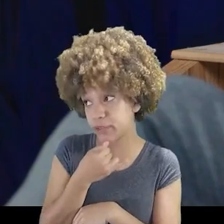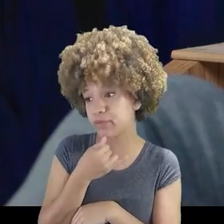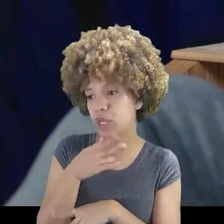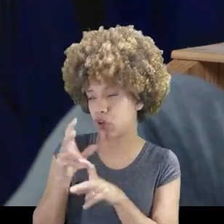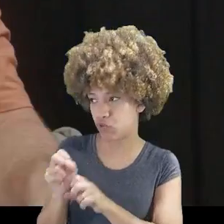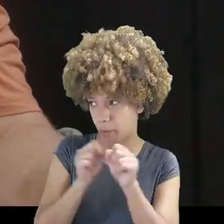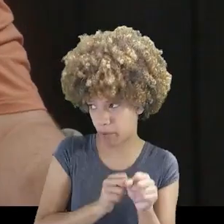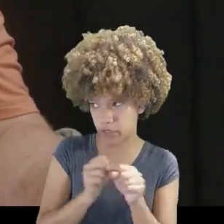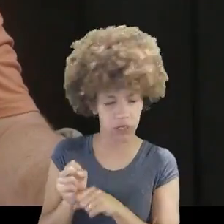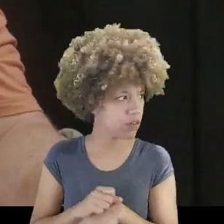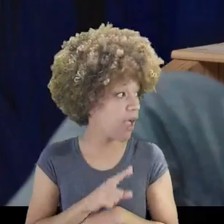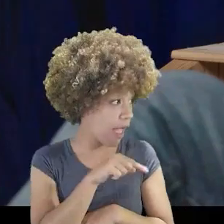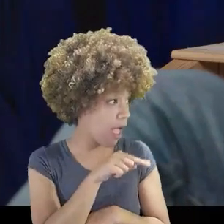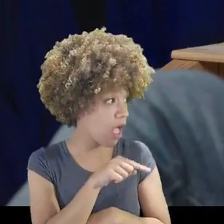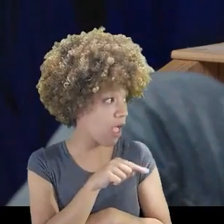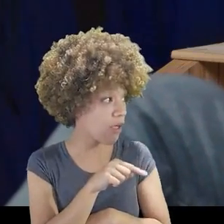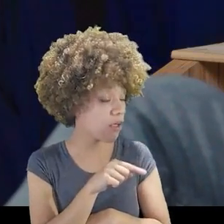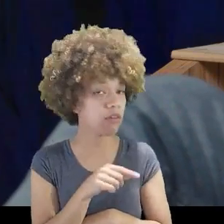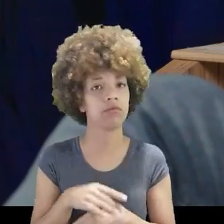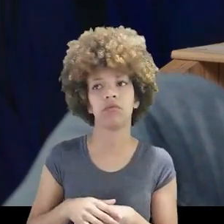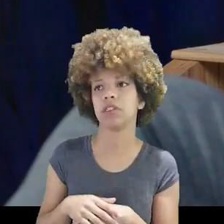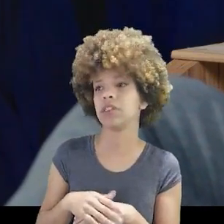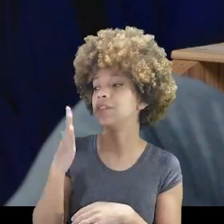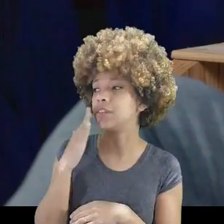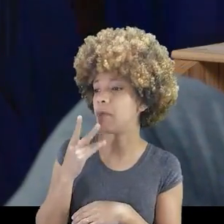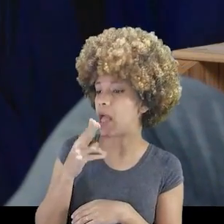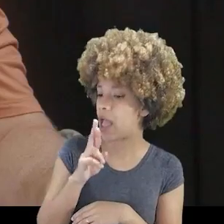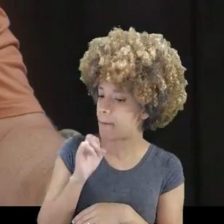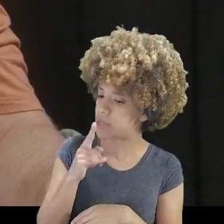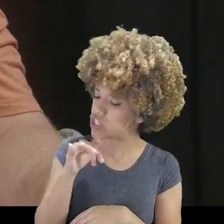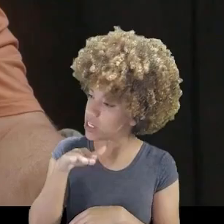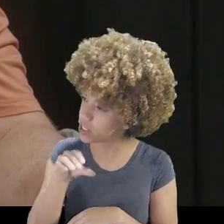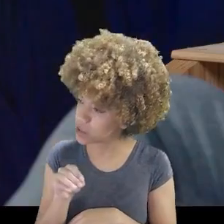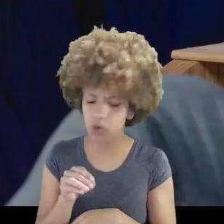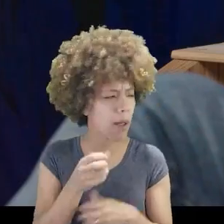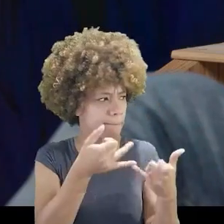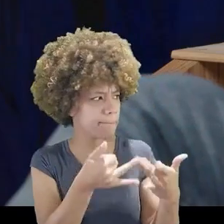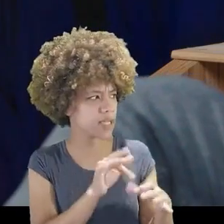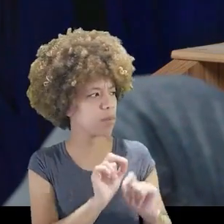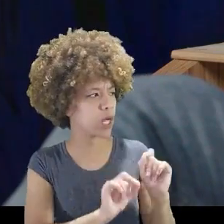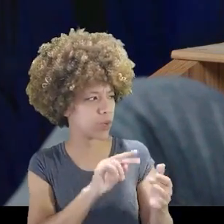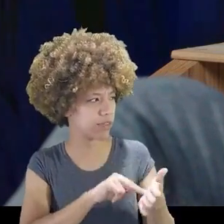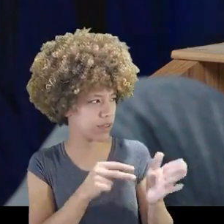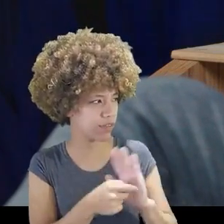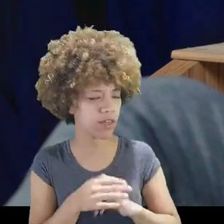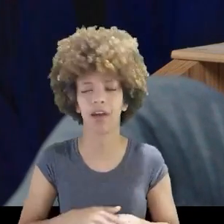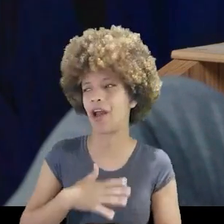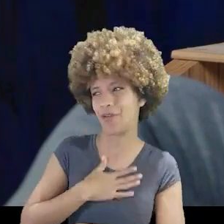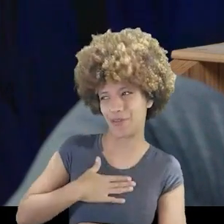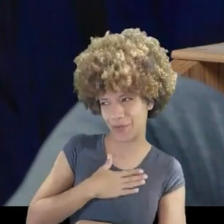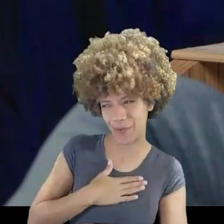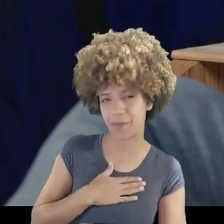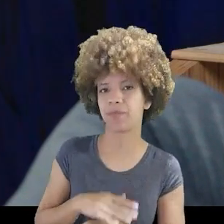né então de poder né É isso que eu vou falar reptiliano cara eu falo do repetido ah ah gostou